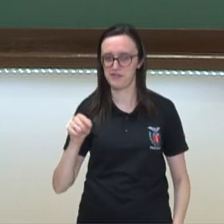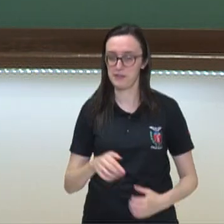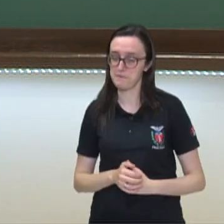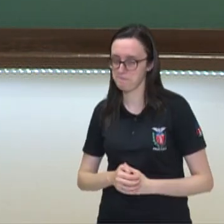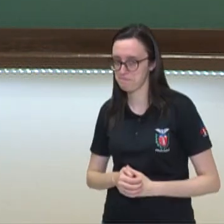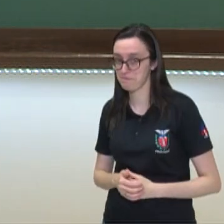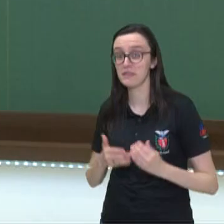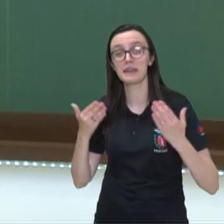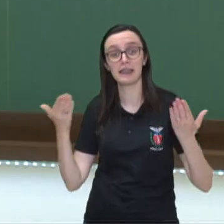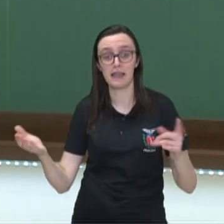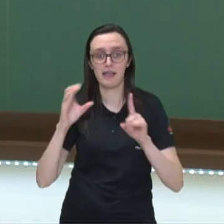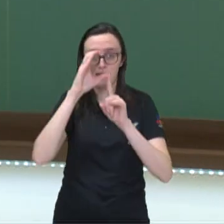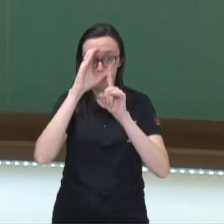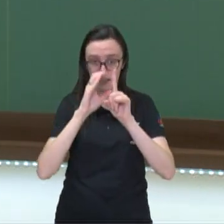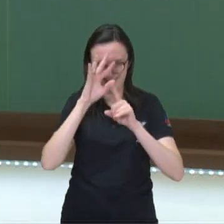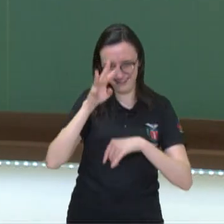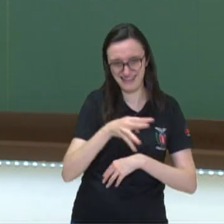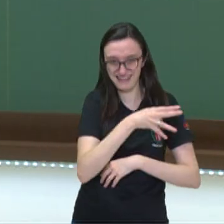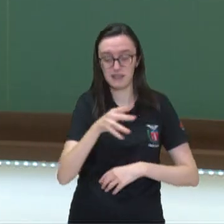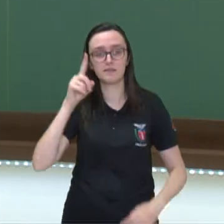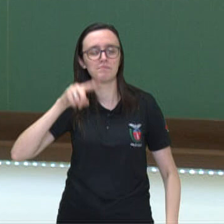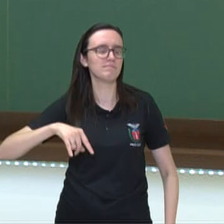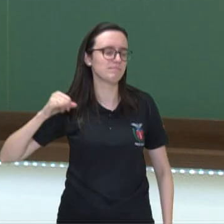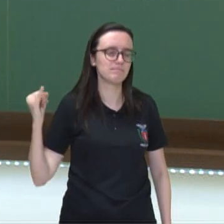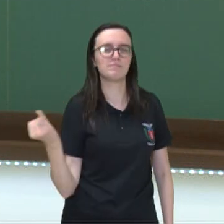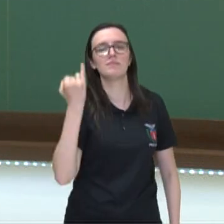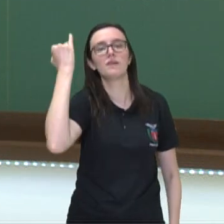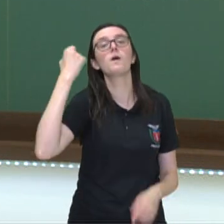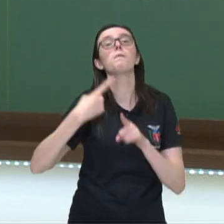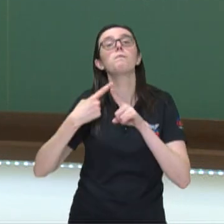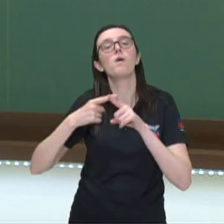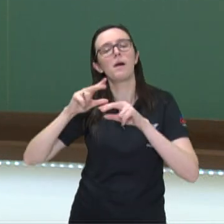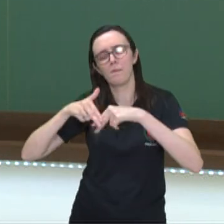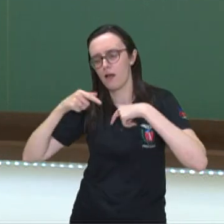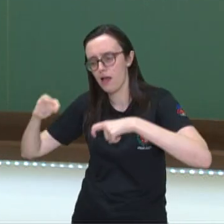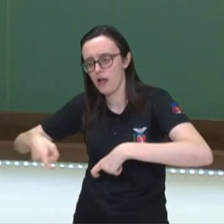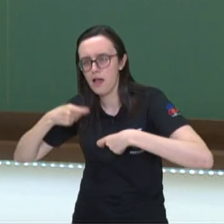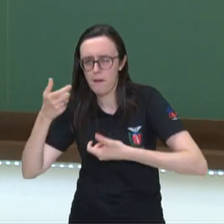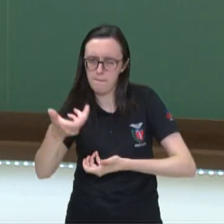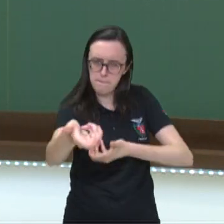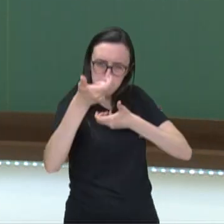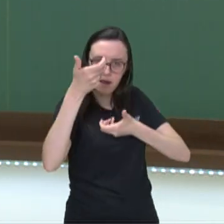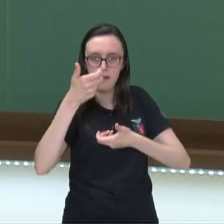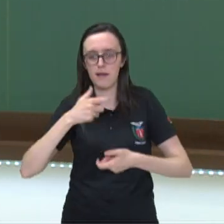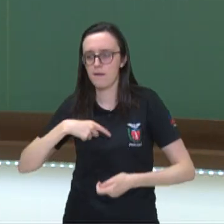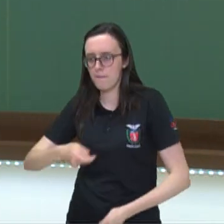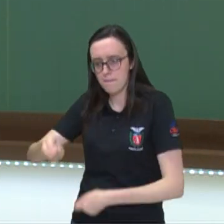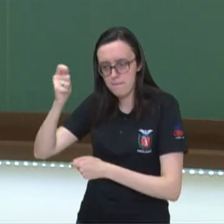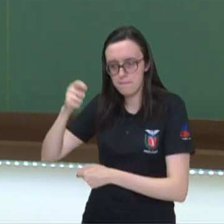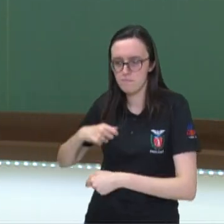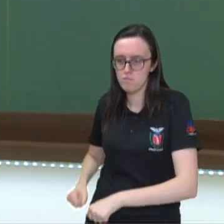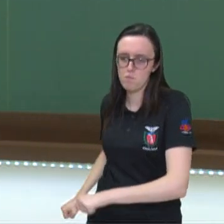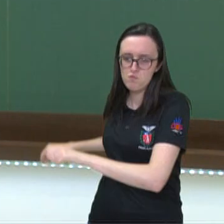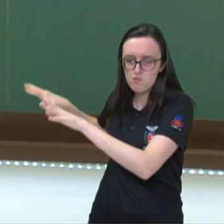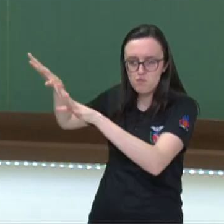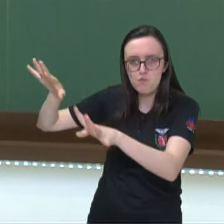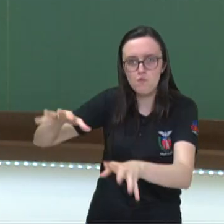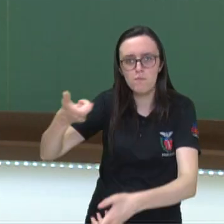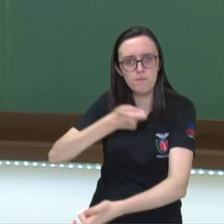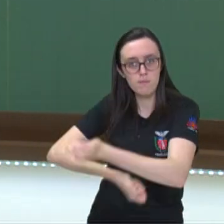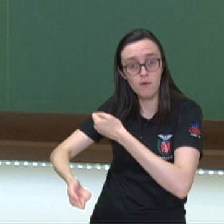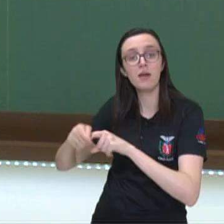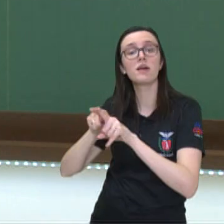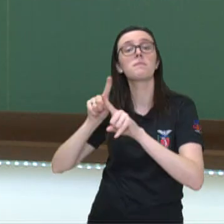religiosos. Então, os calendários são importantes por essas questões da agricultura, caça, pesca, mas também são importantes para